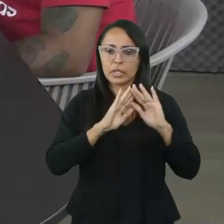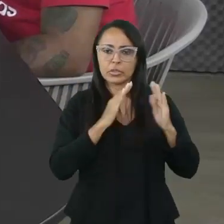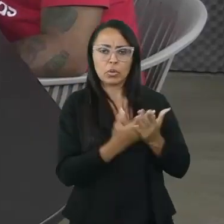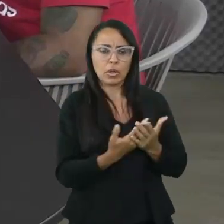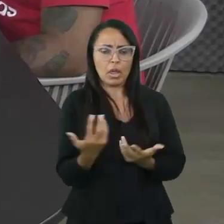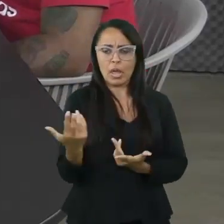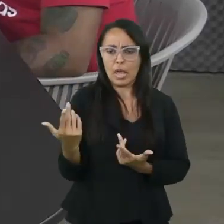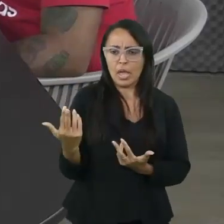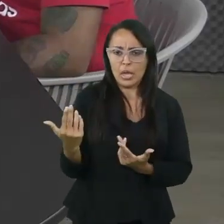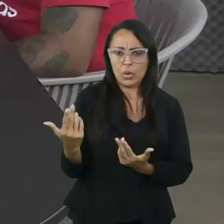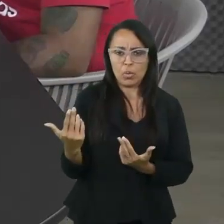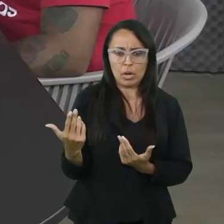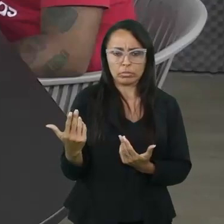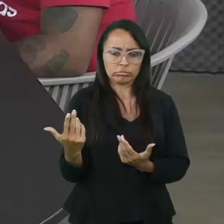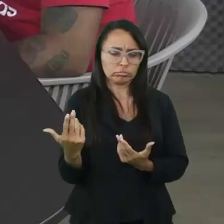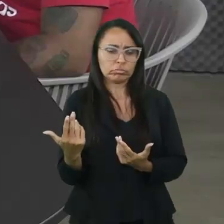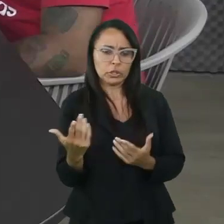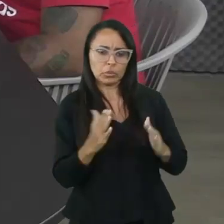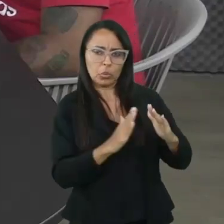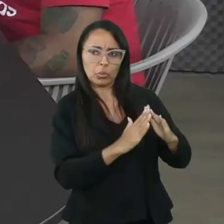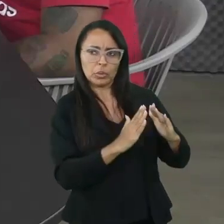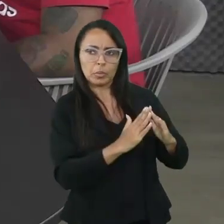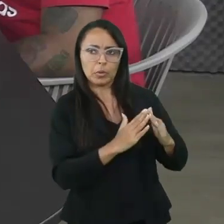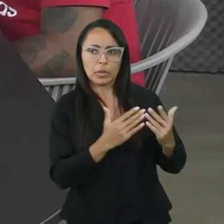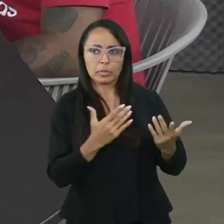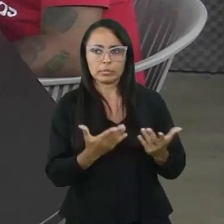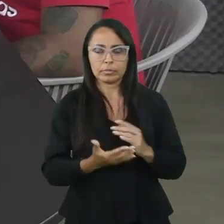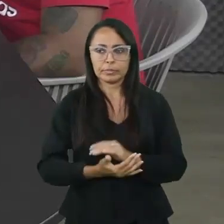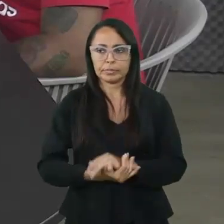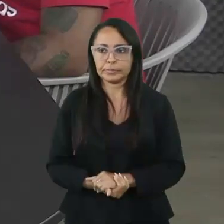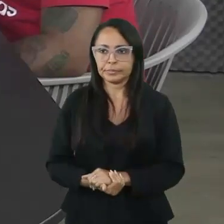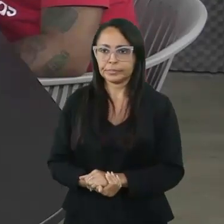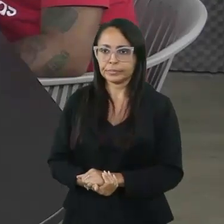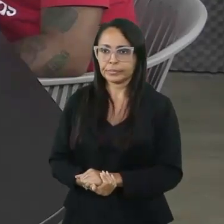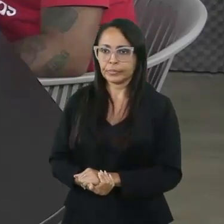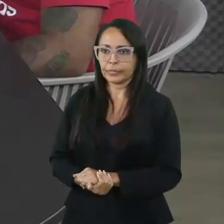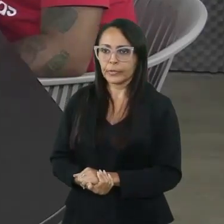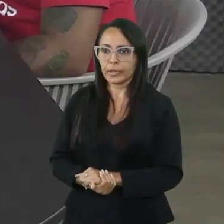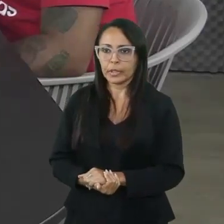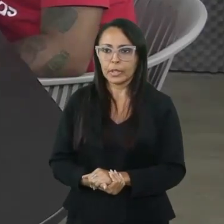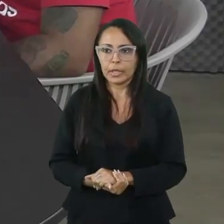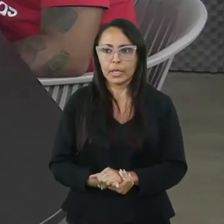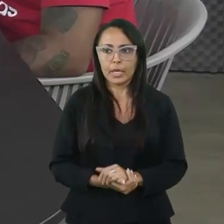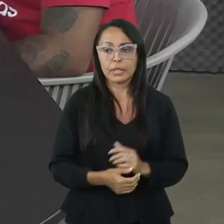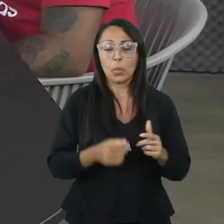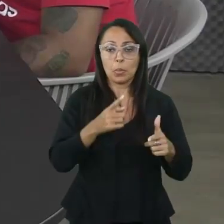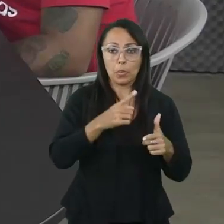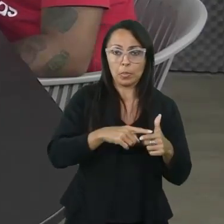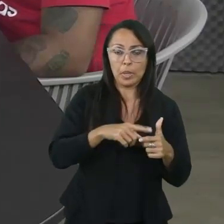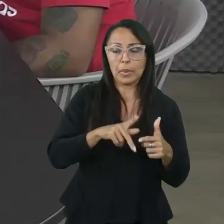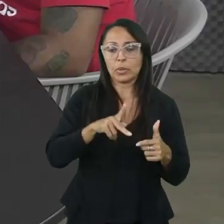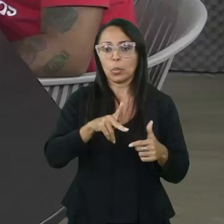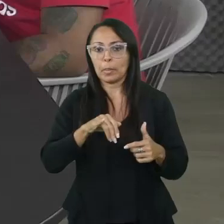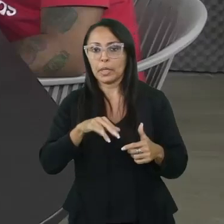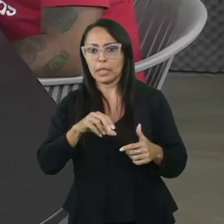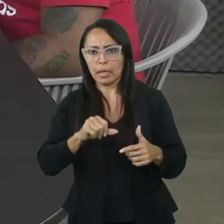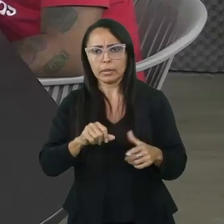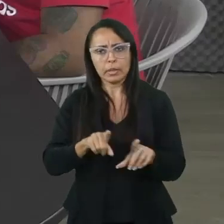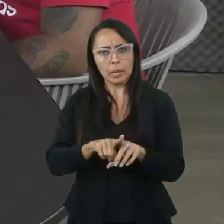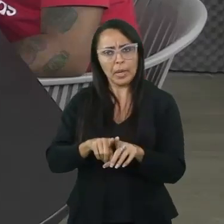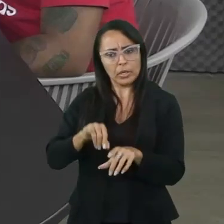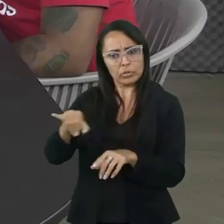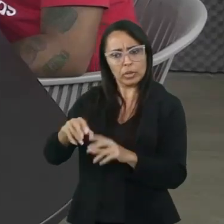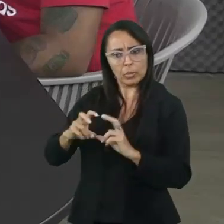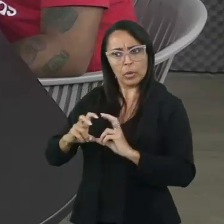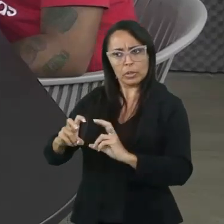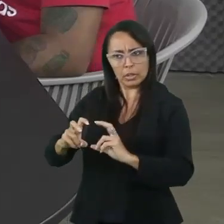coisa que tem lá no bairro de onde ele mora. Mesmos problemas, né? É. Tem aqui, tem um problema que tem aqui em Brasília Teimosa, também tem lá em Jabotão. Exato. Tem